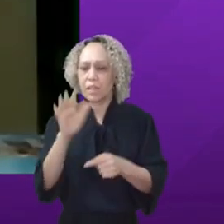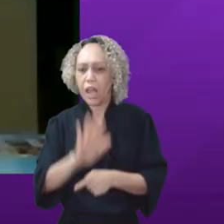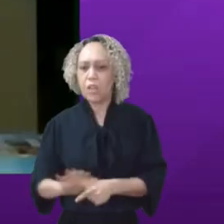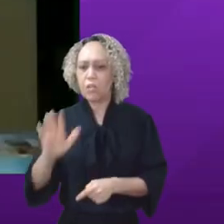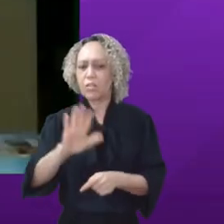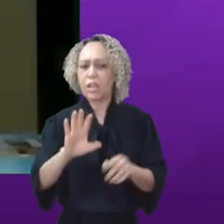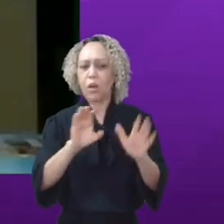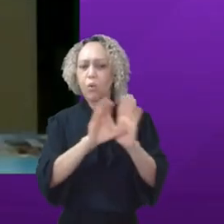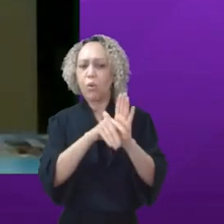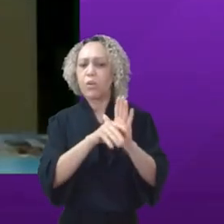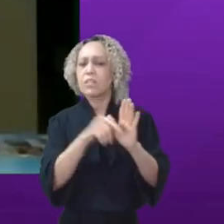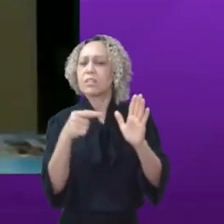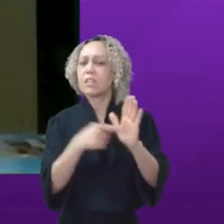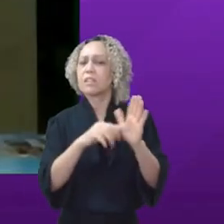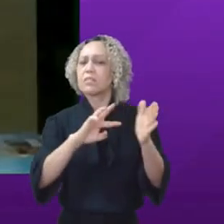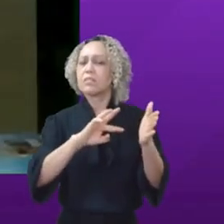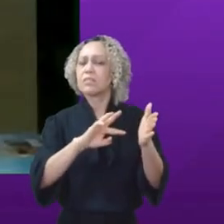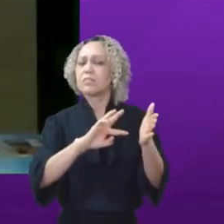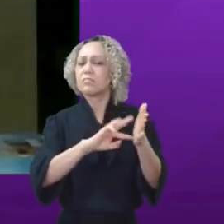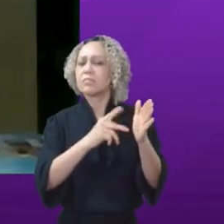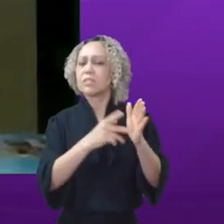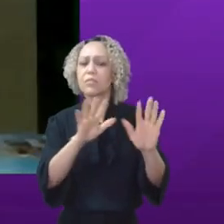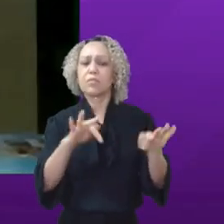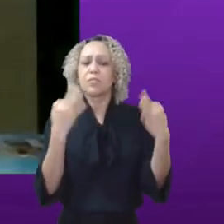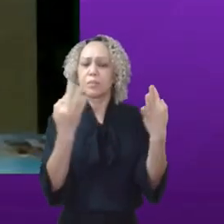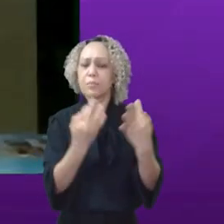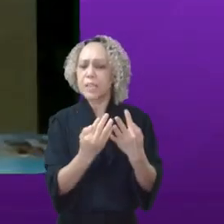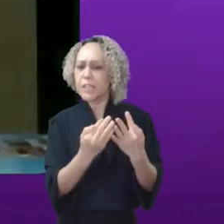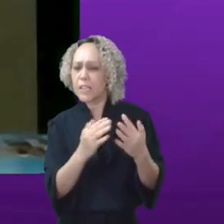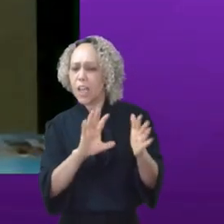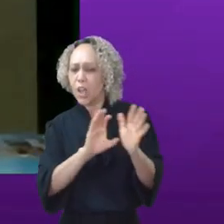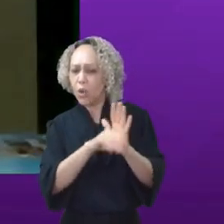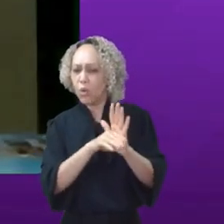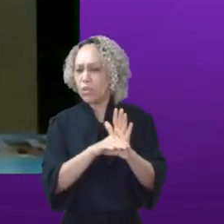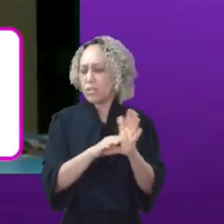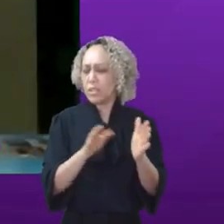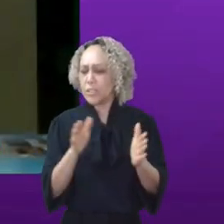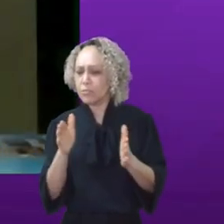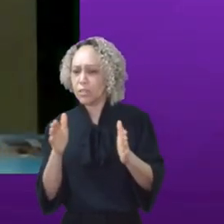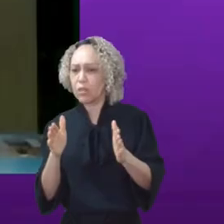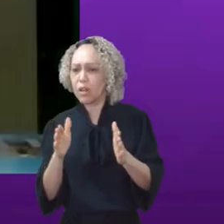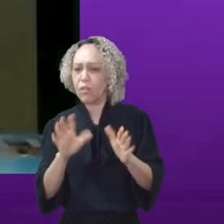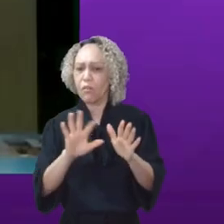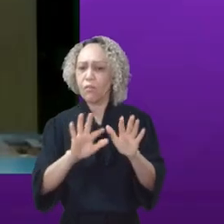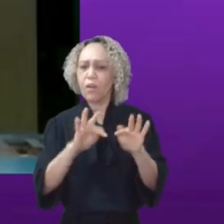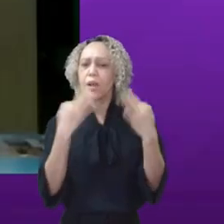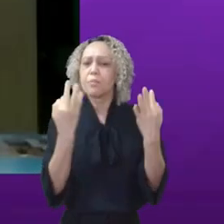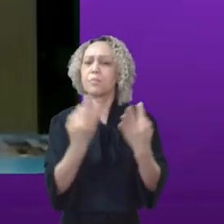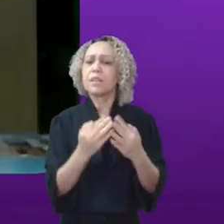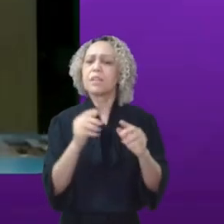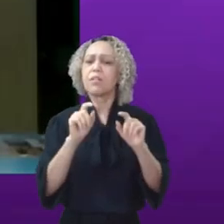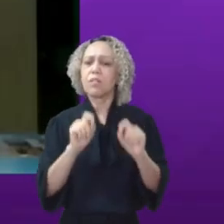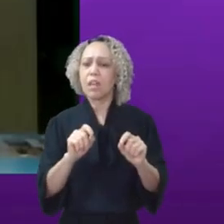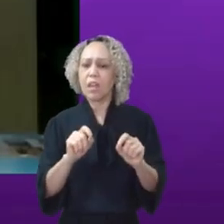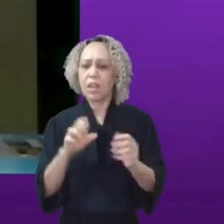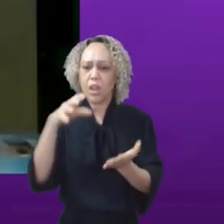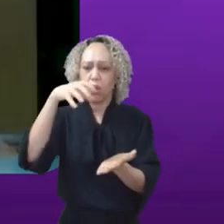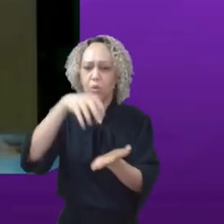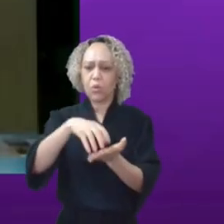família que é um conceito atual, né? Porque diz que família é o